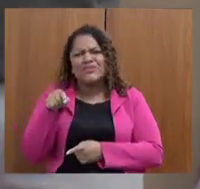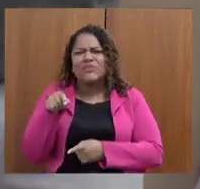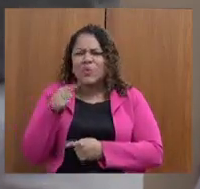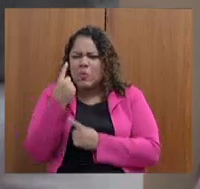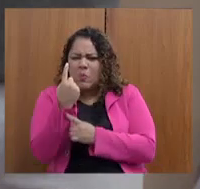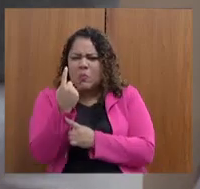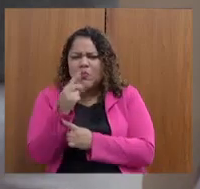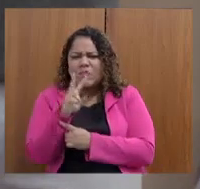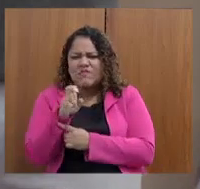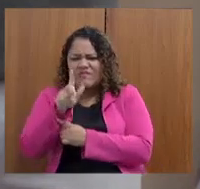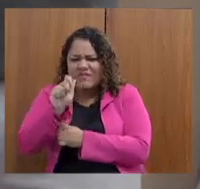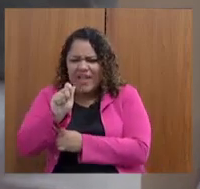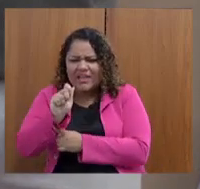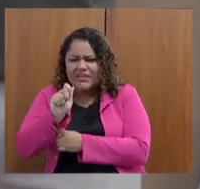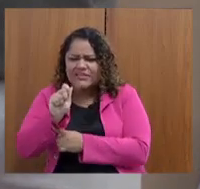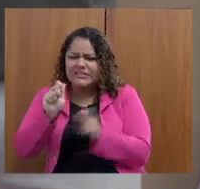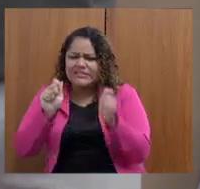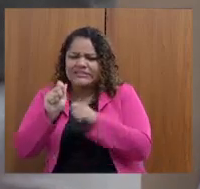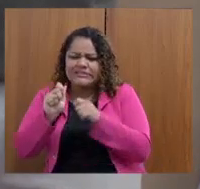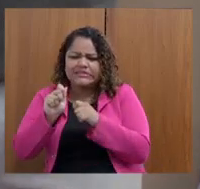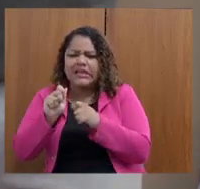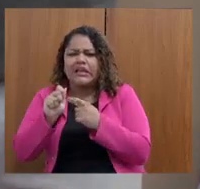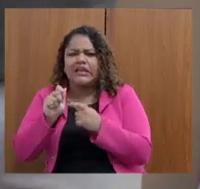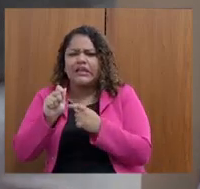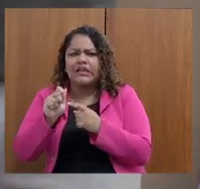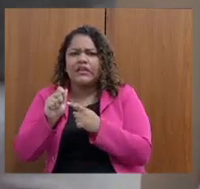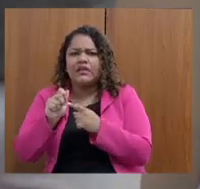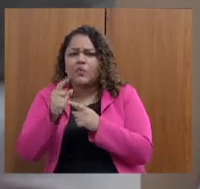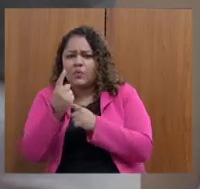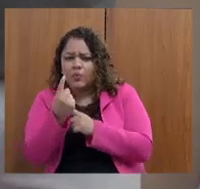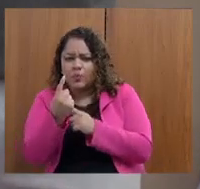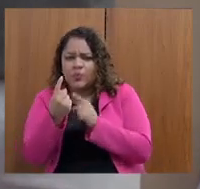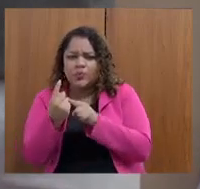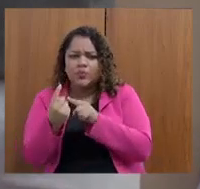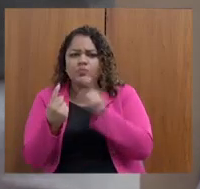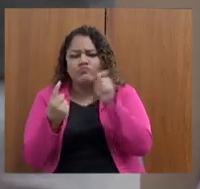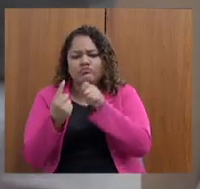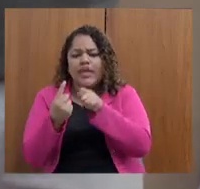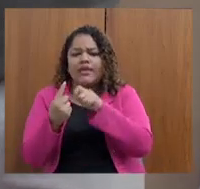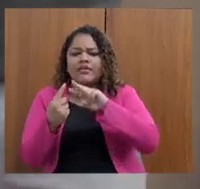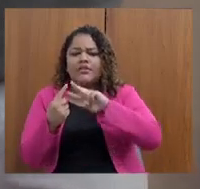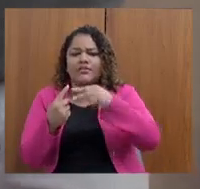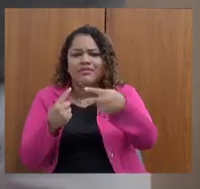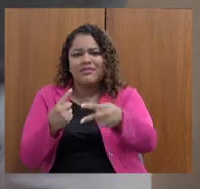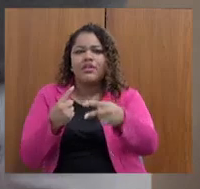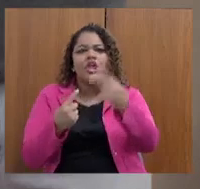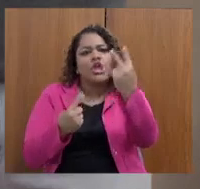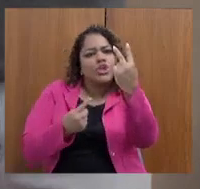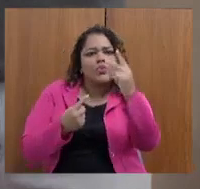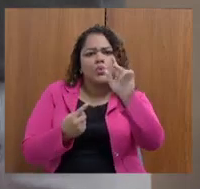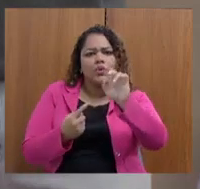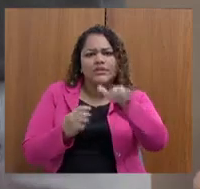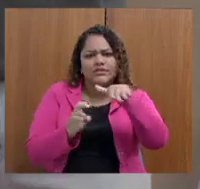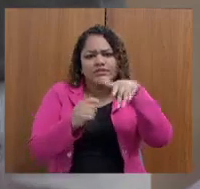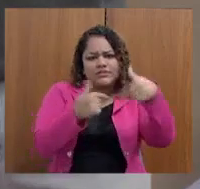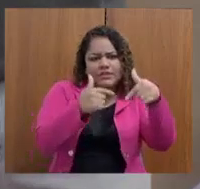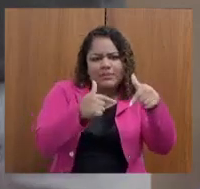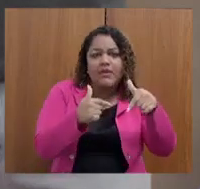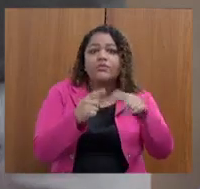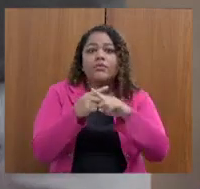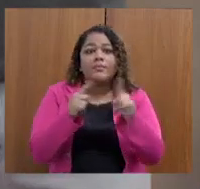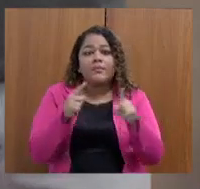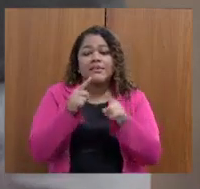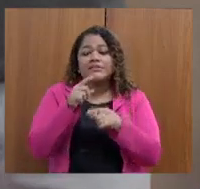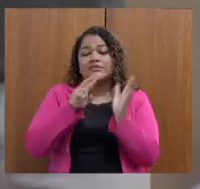estimando de dois empregos para cada um direto mas estudos concretos do sindserv eles